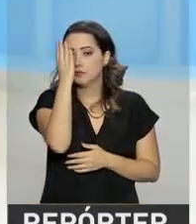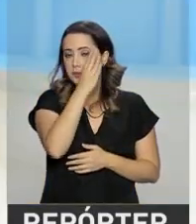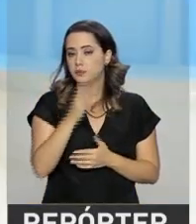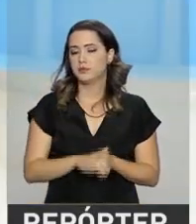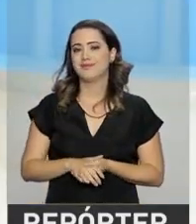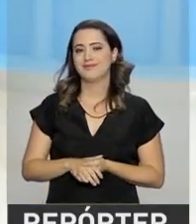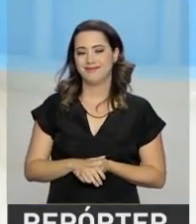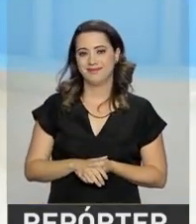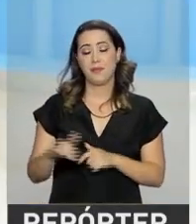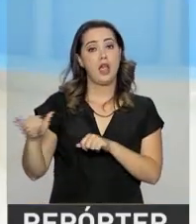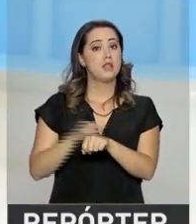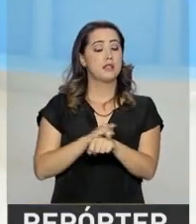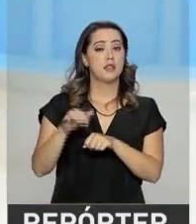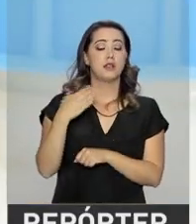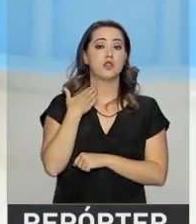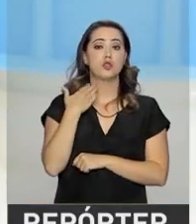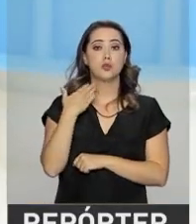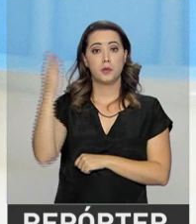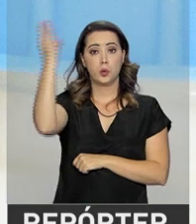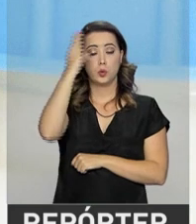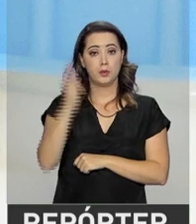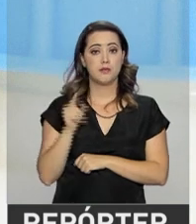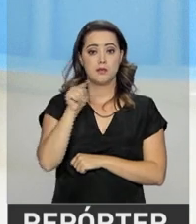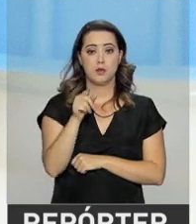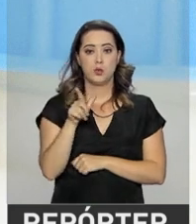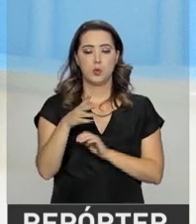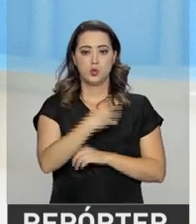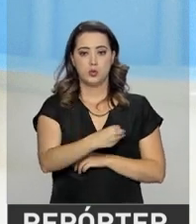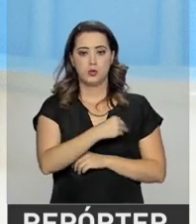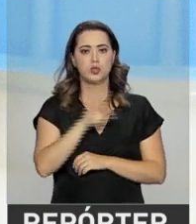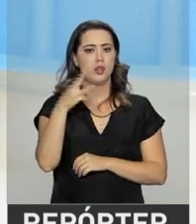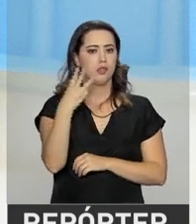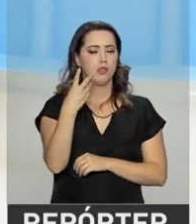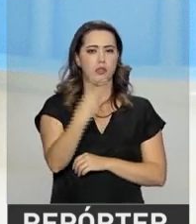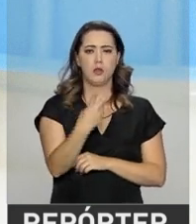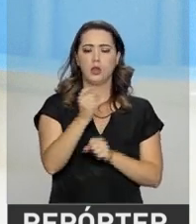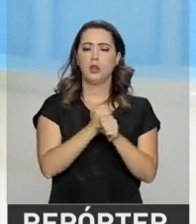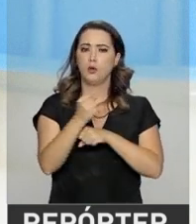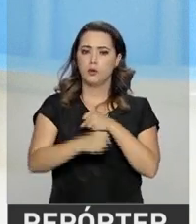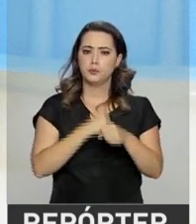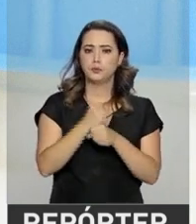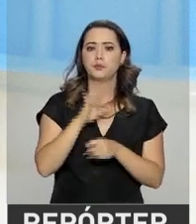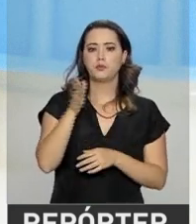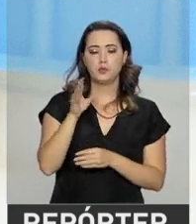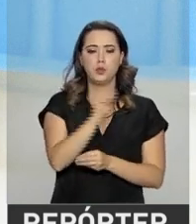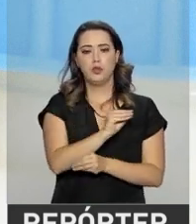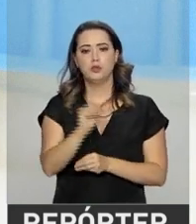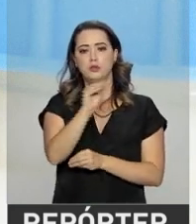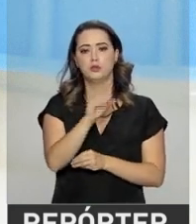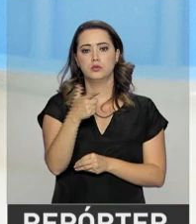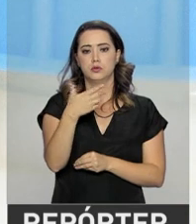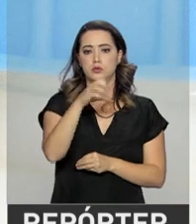A estratégia de bancos de leite humano do Brasil, desenvolvida há 32 anos pelo Ministério da Saúde, já atendeu